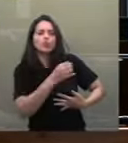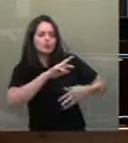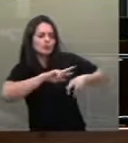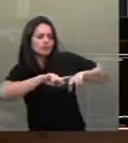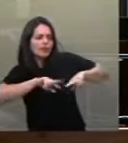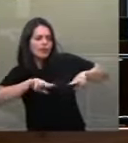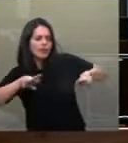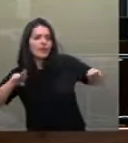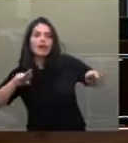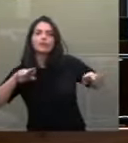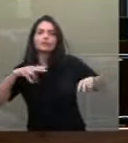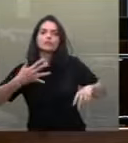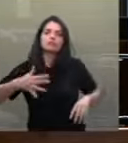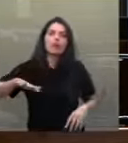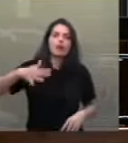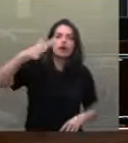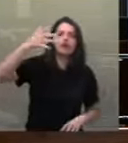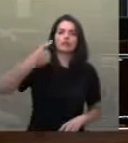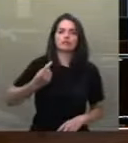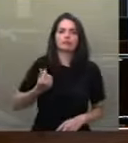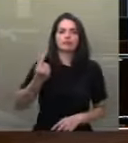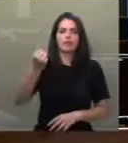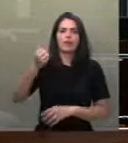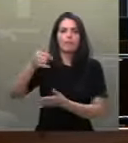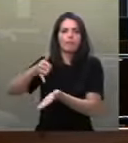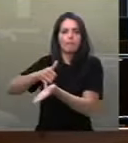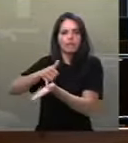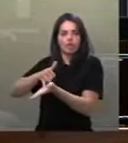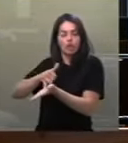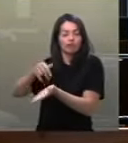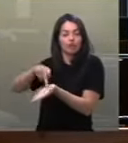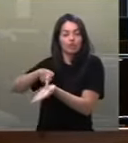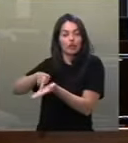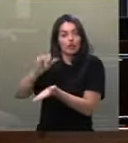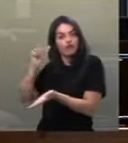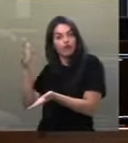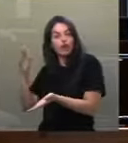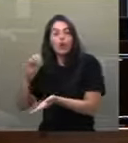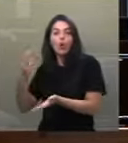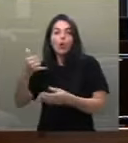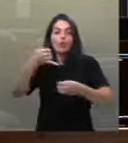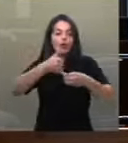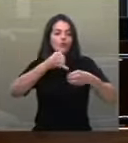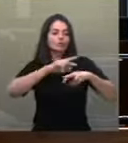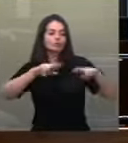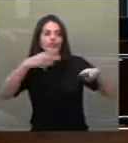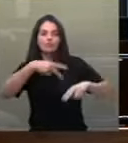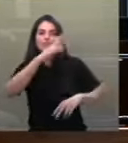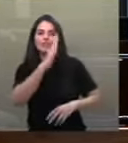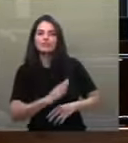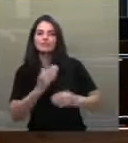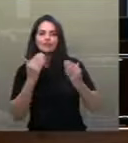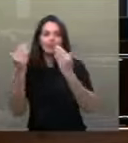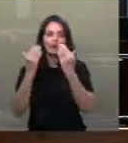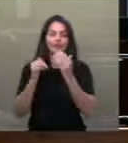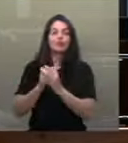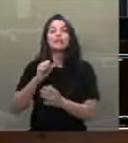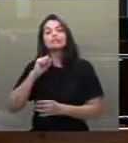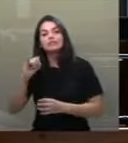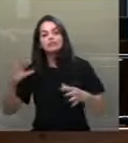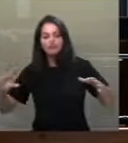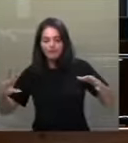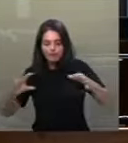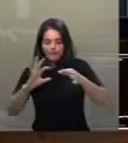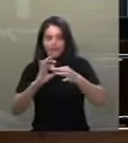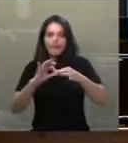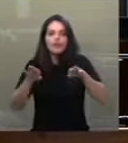da elevação extraordinária do preço internacional de petróleo e ou dos preços de combustíveis praticados no Brasil, quando atrelados à